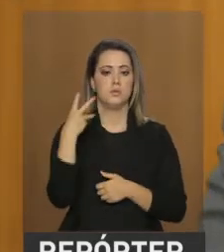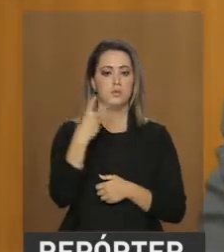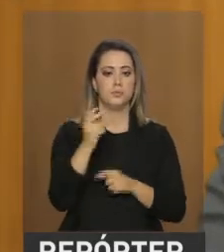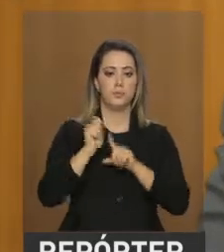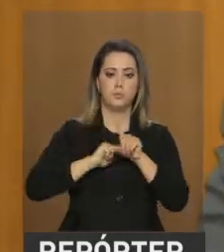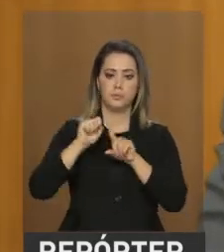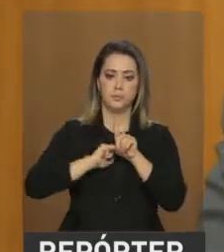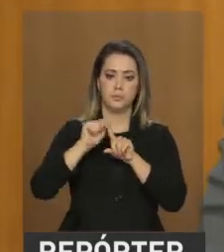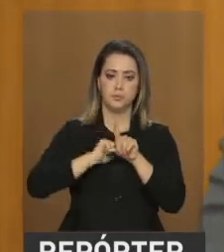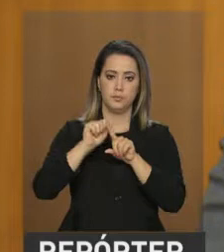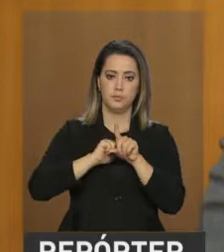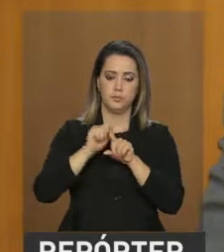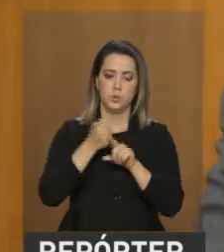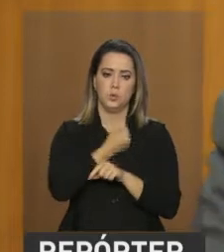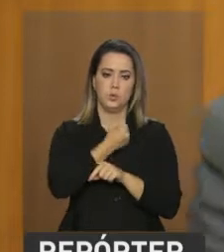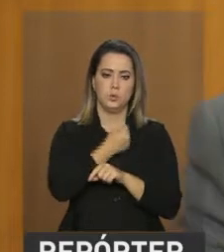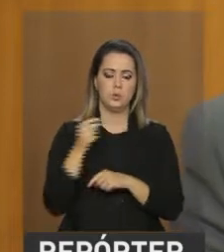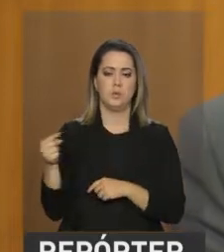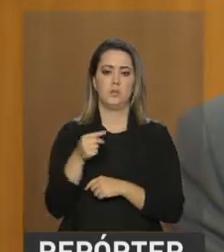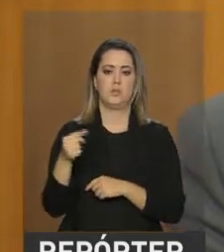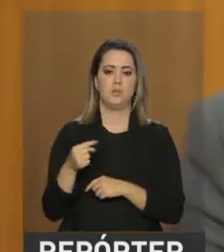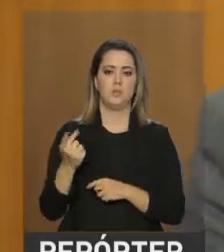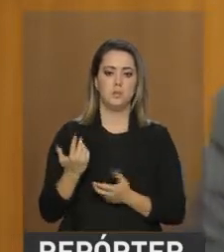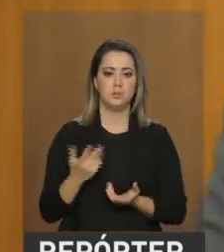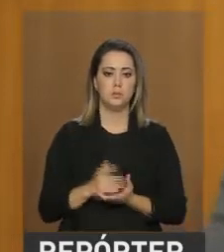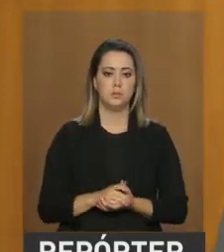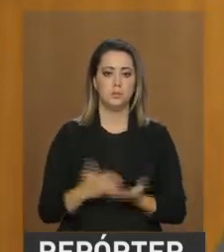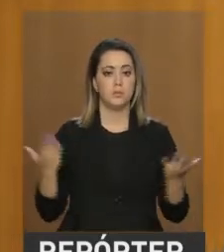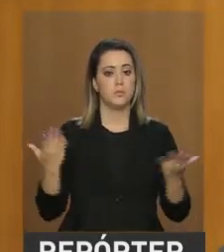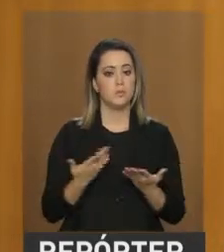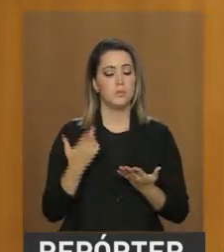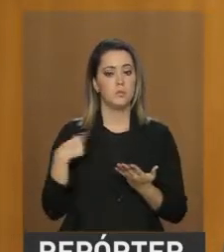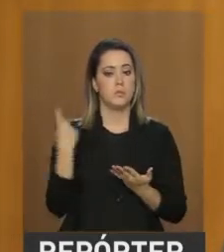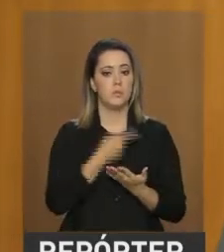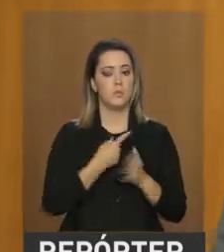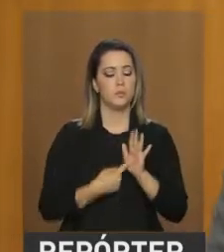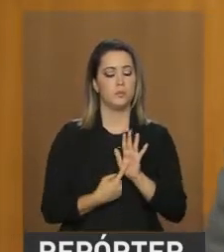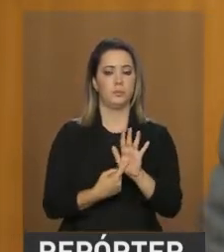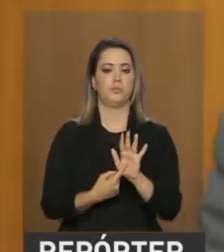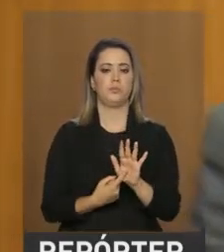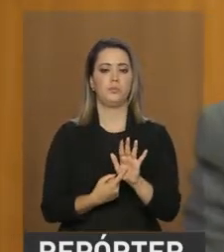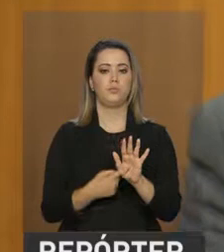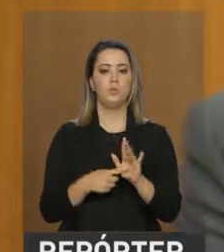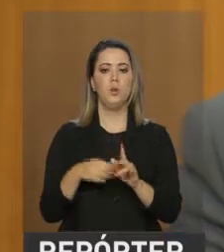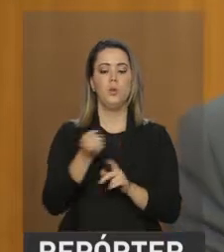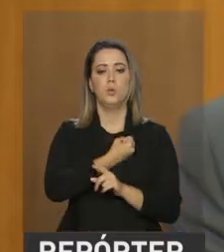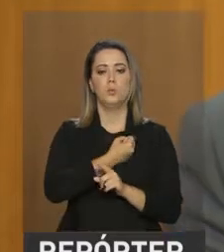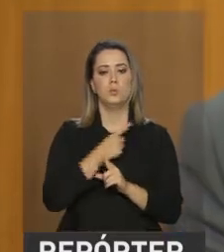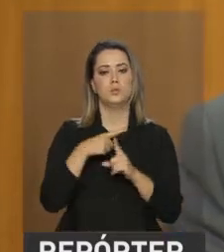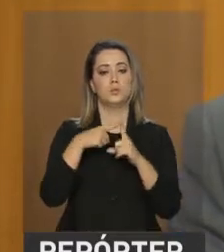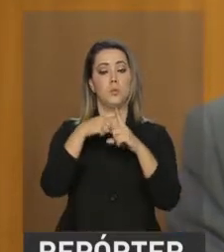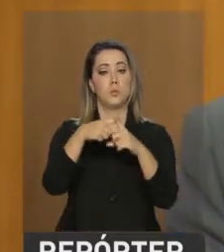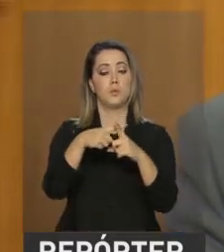meses com números negativos né agora nós apresentamos aí números positivos